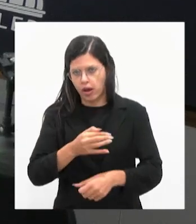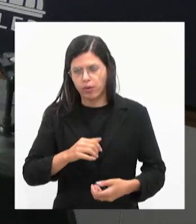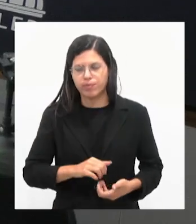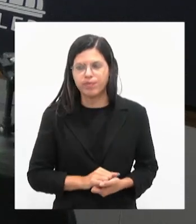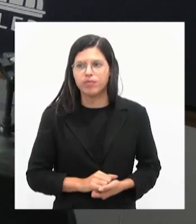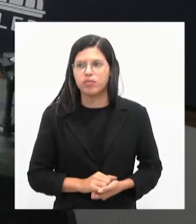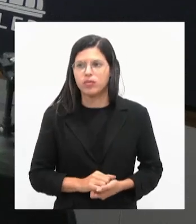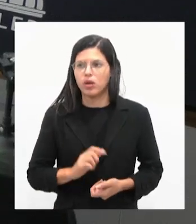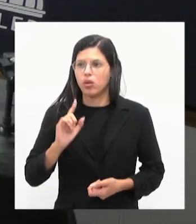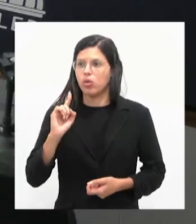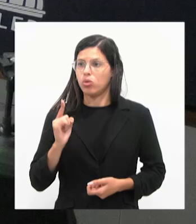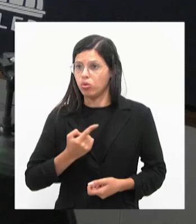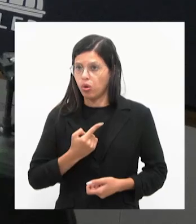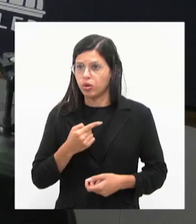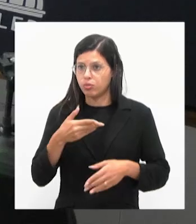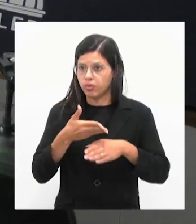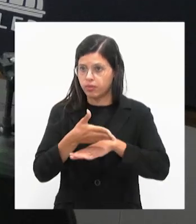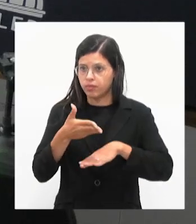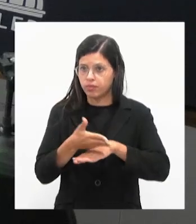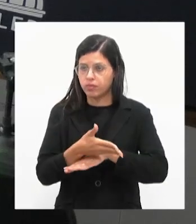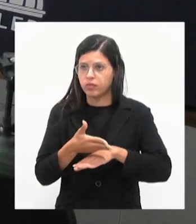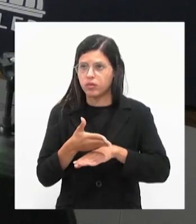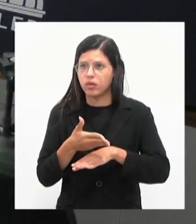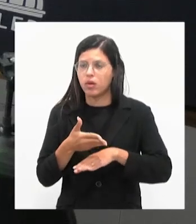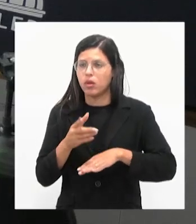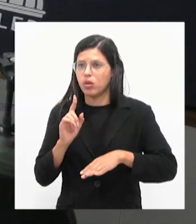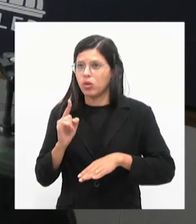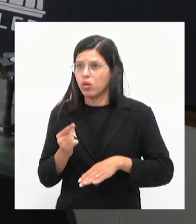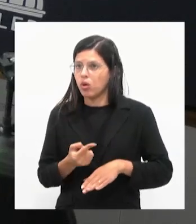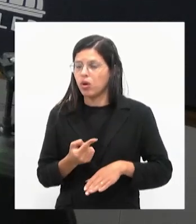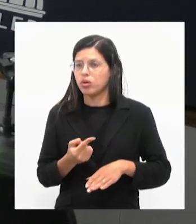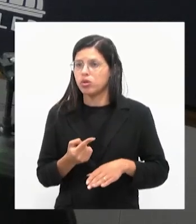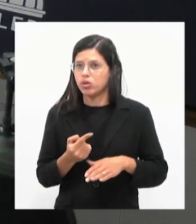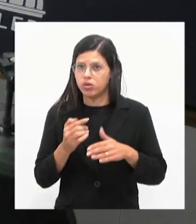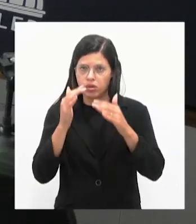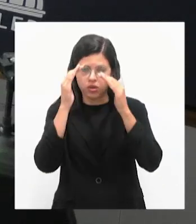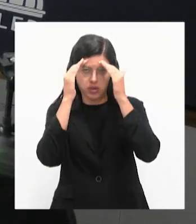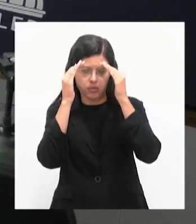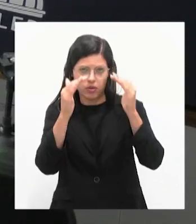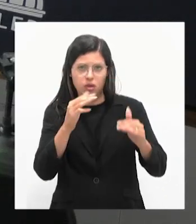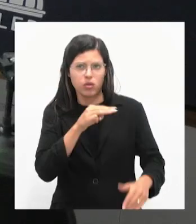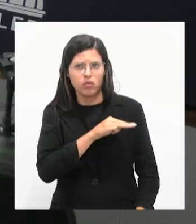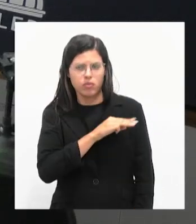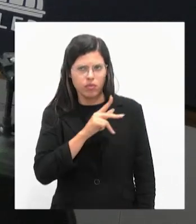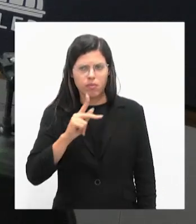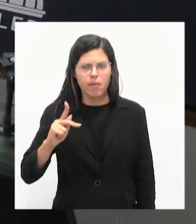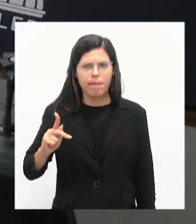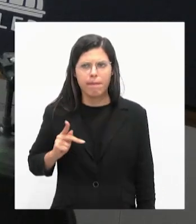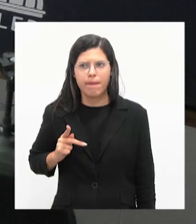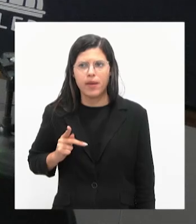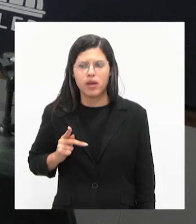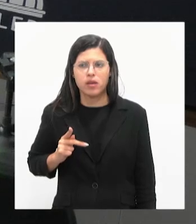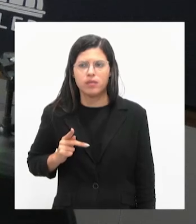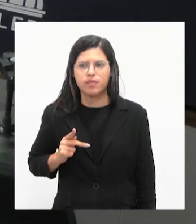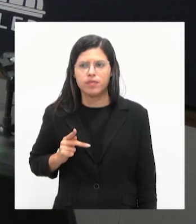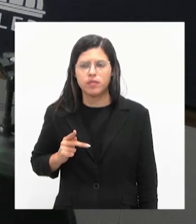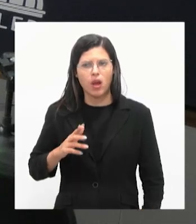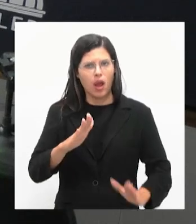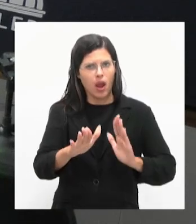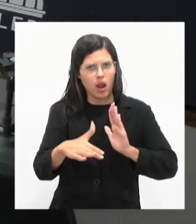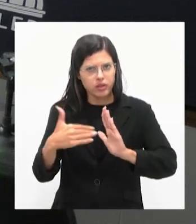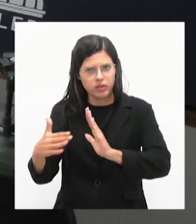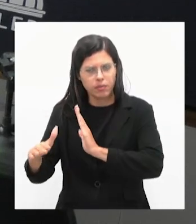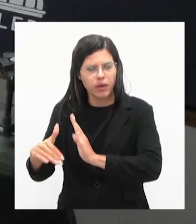Deputado, nós estaremos presentes, mas cumprimos a medida do MP. Constantemente